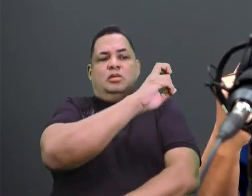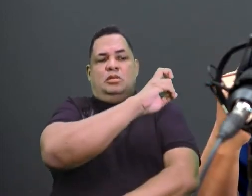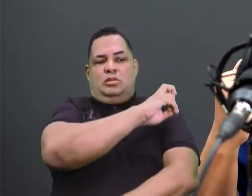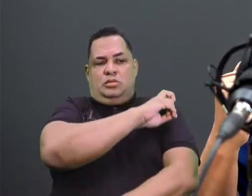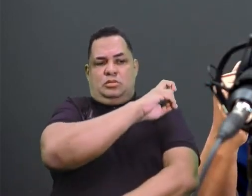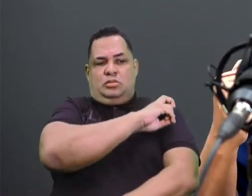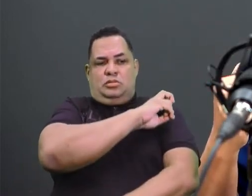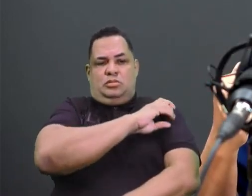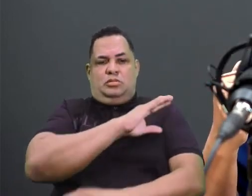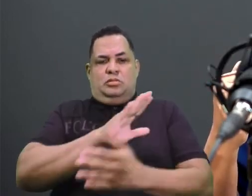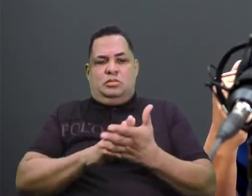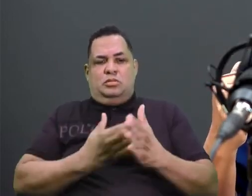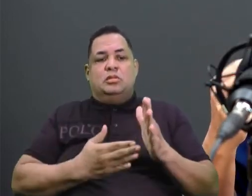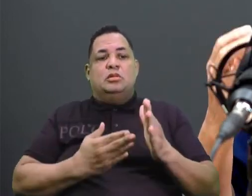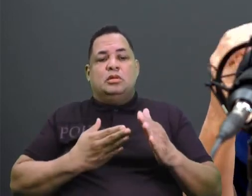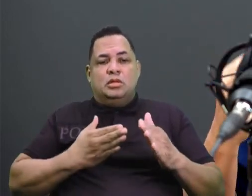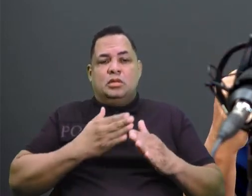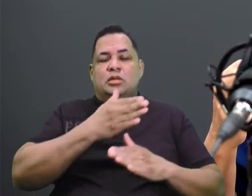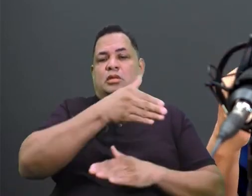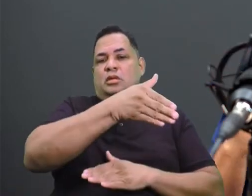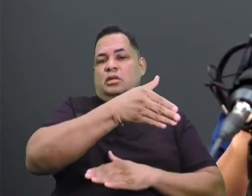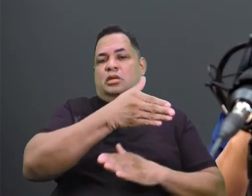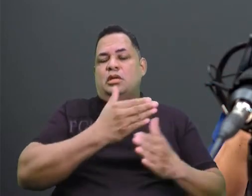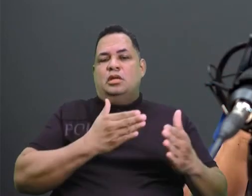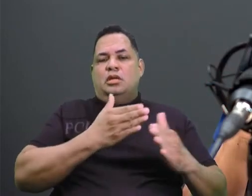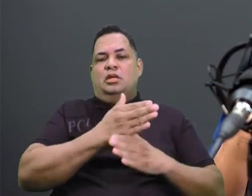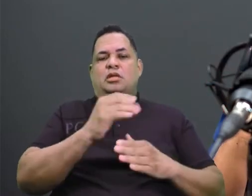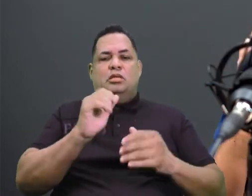para a Escola 21 de Abril. E para isso